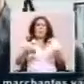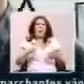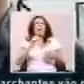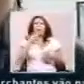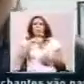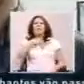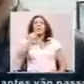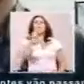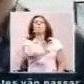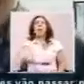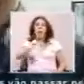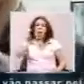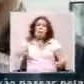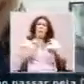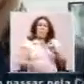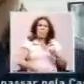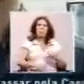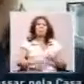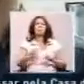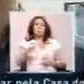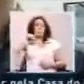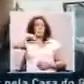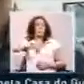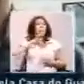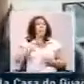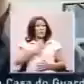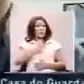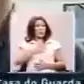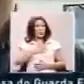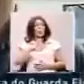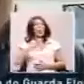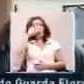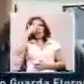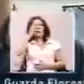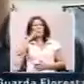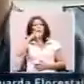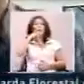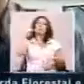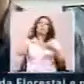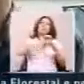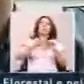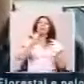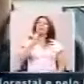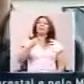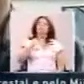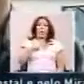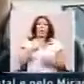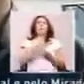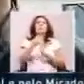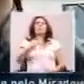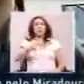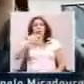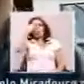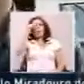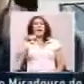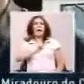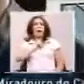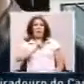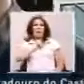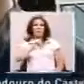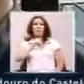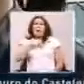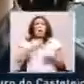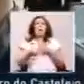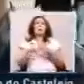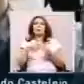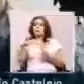deixe de falar com eles, pessoalmente, o que eu acho é que quem deixa de falar comigo por causa das ideias que eu defendo é uma pessoa que a